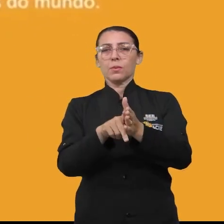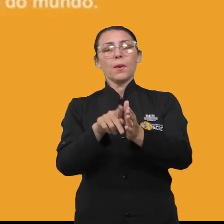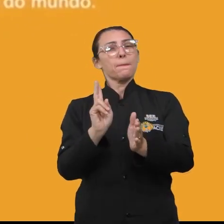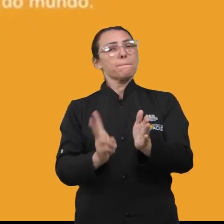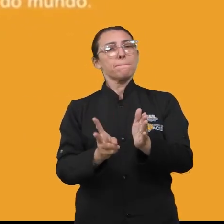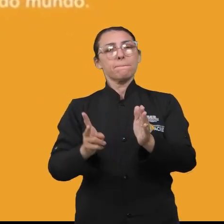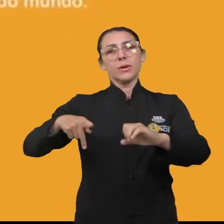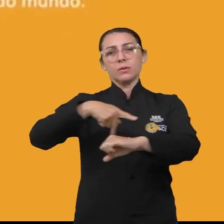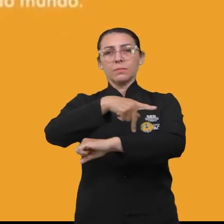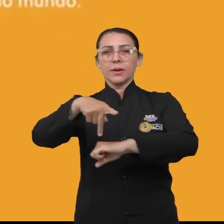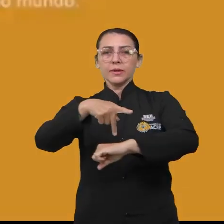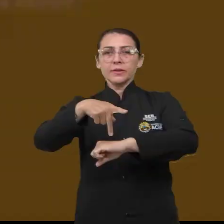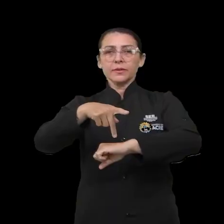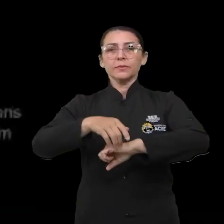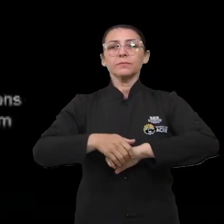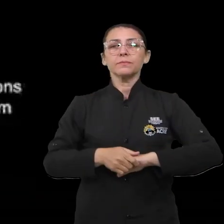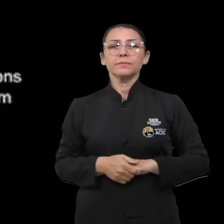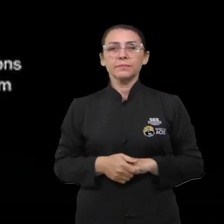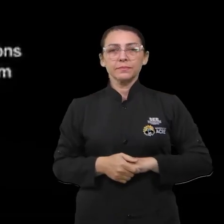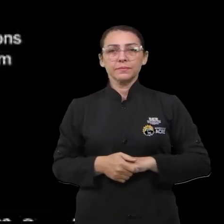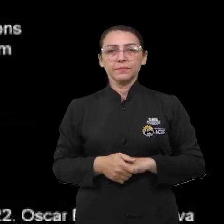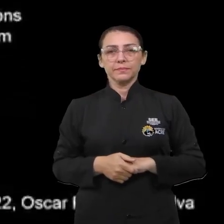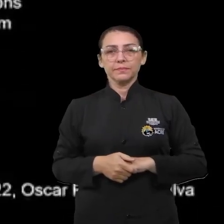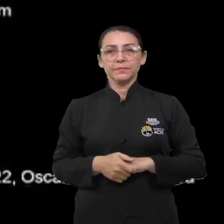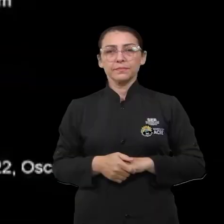mesmo país.